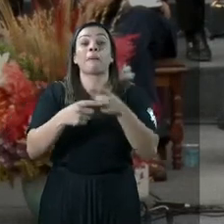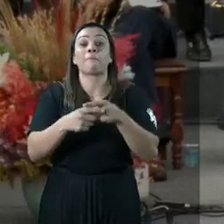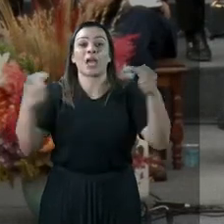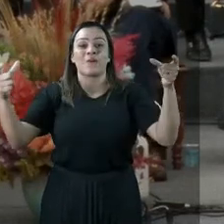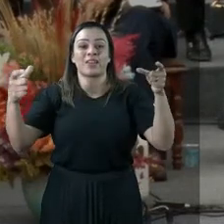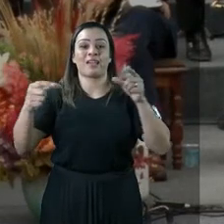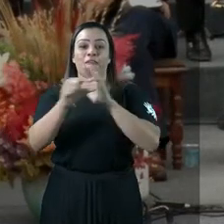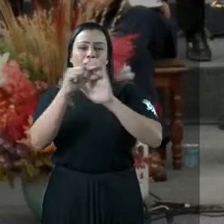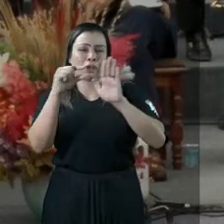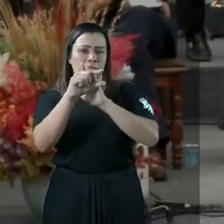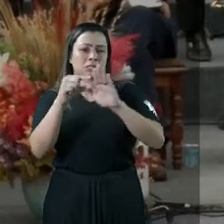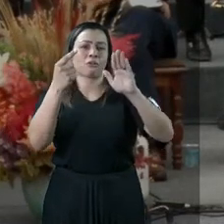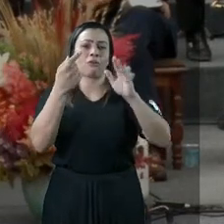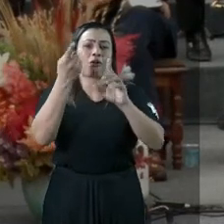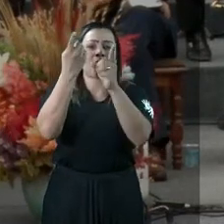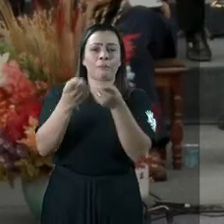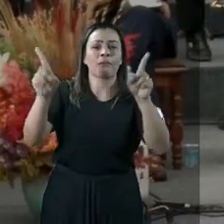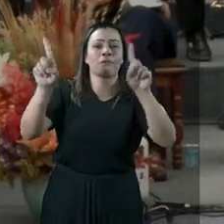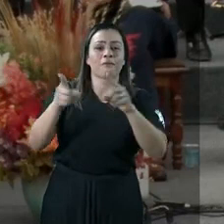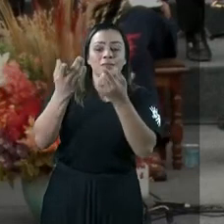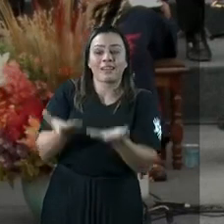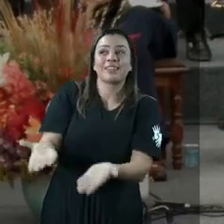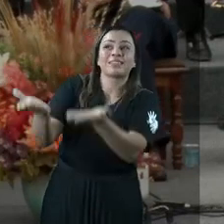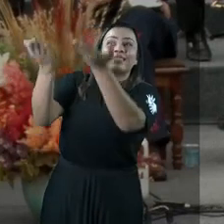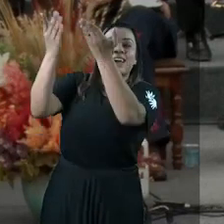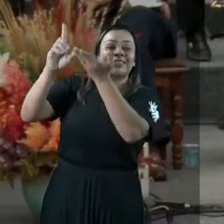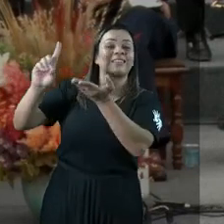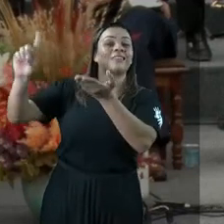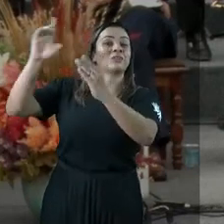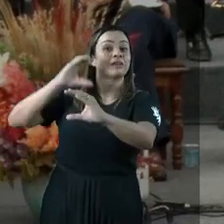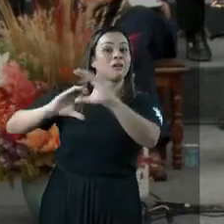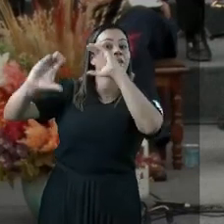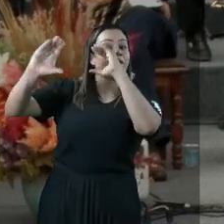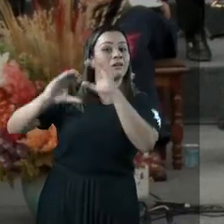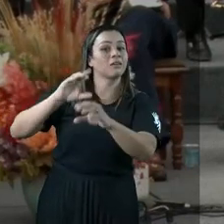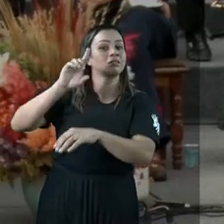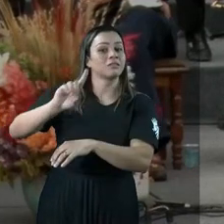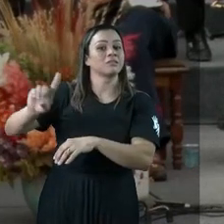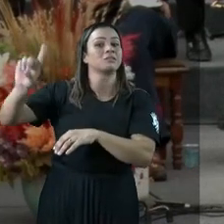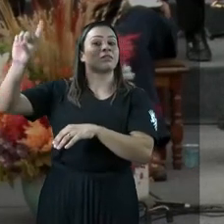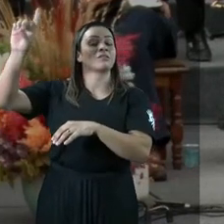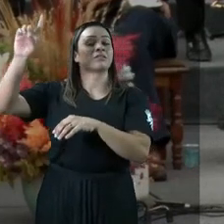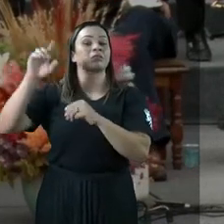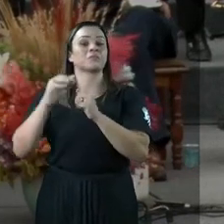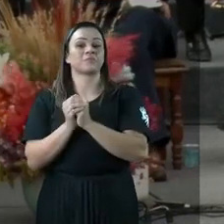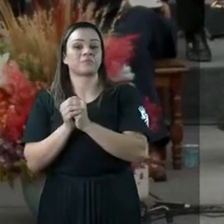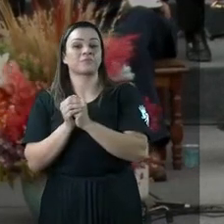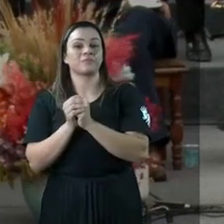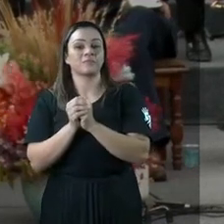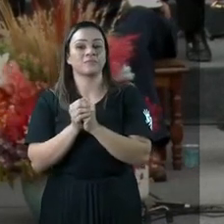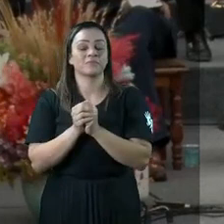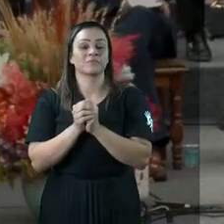santa, que nesse exato momento está sentado num trono no céu, mas a Catedral de Peru, sábado à noite,